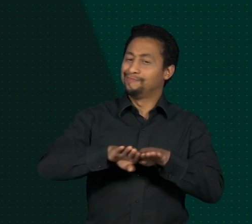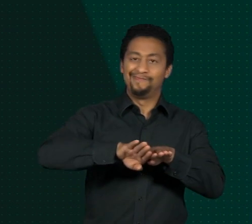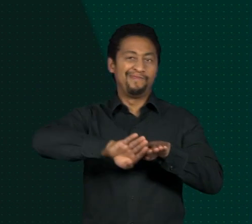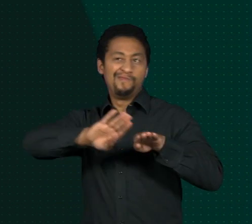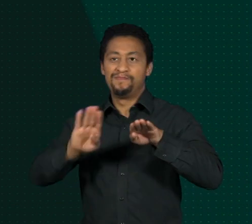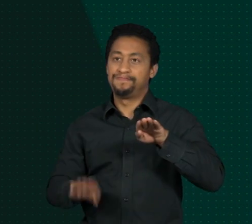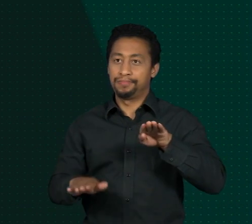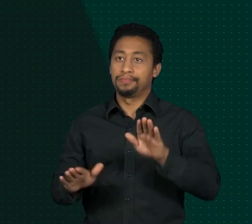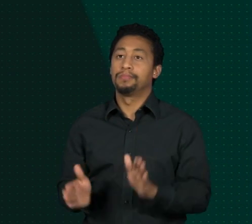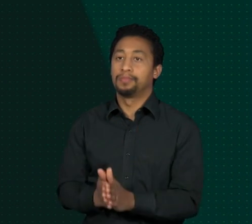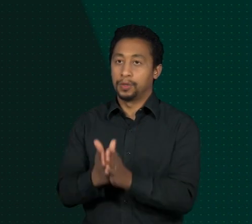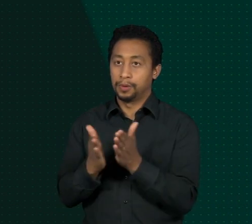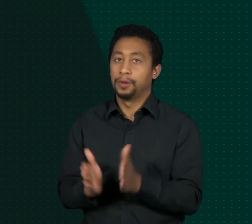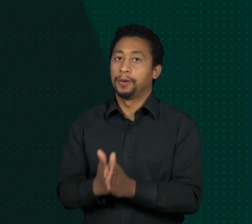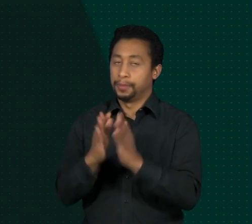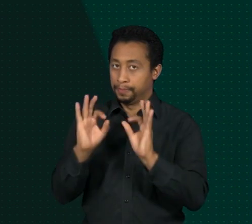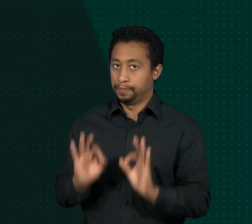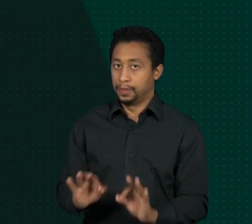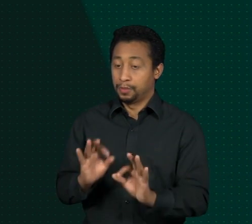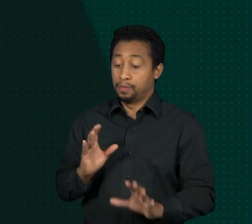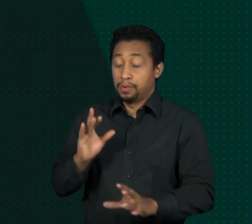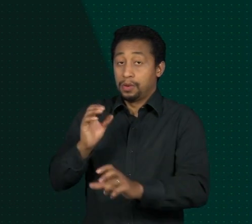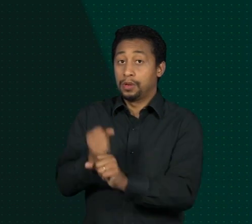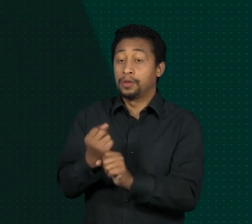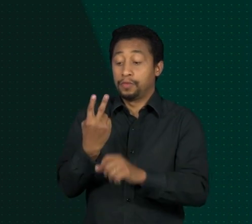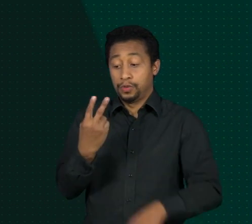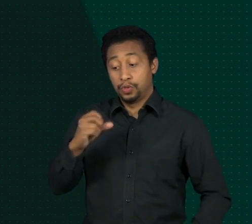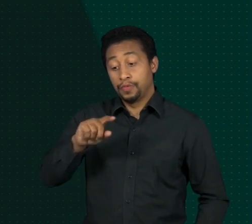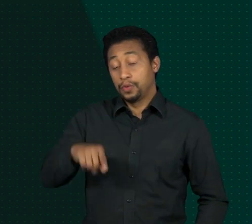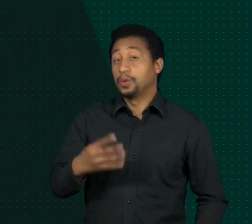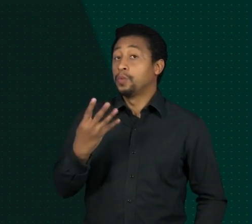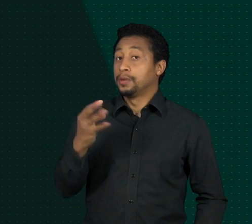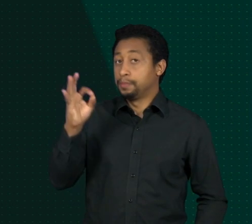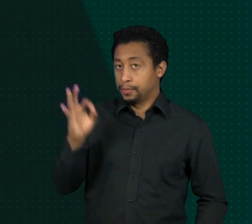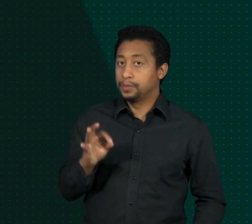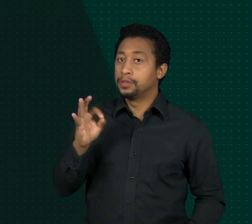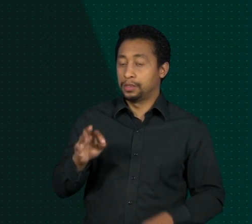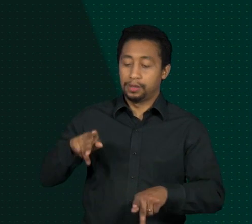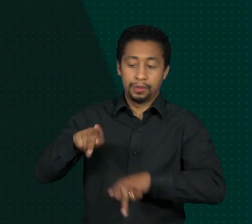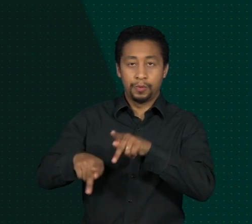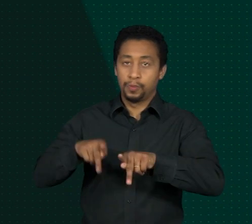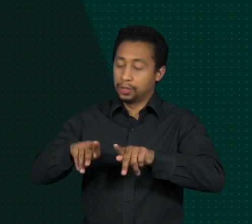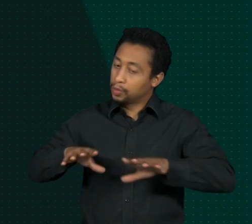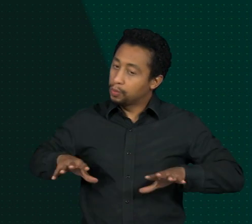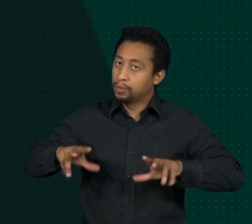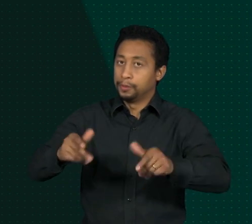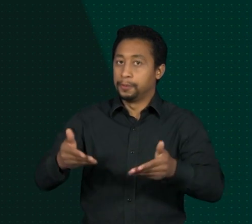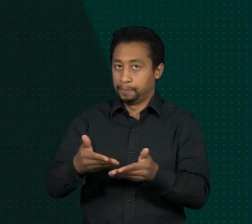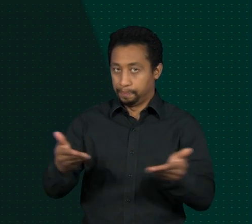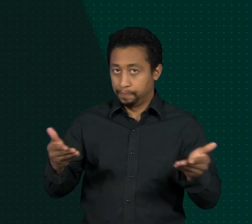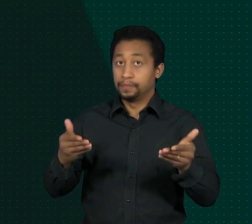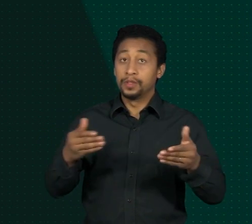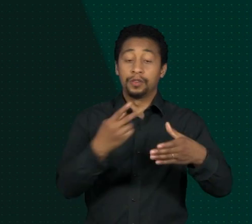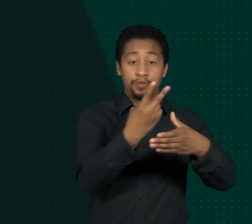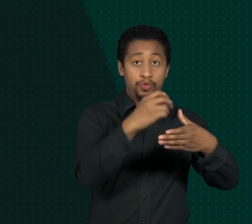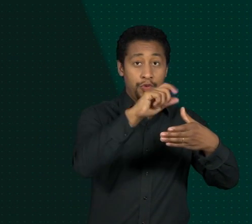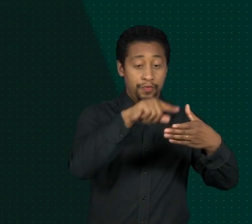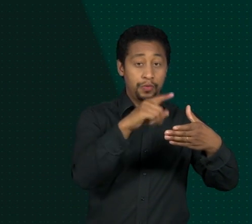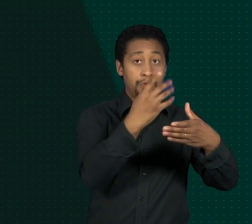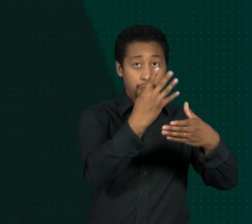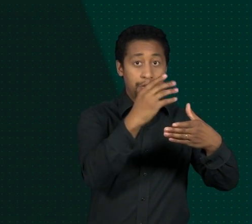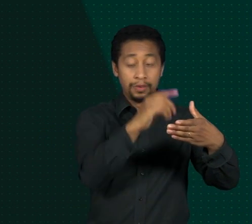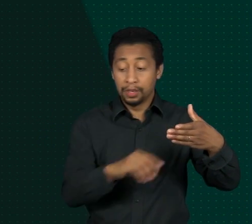pobreza, o que corresponde a 29,4% da população total. E entre elas, 8,4%